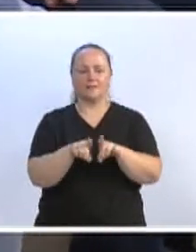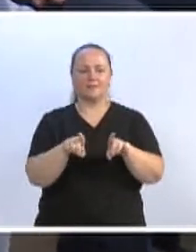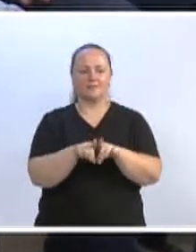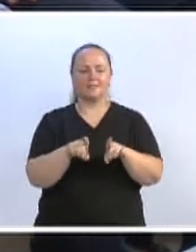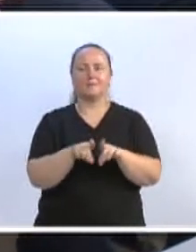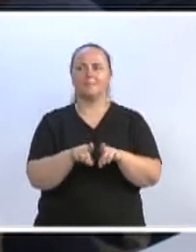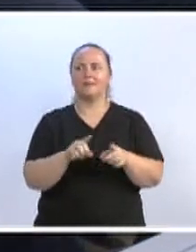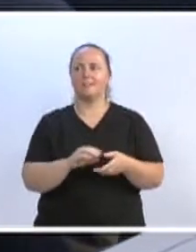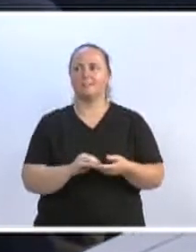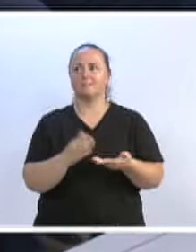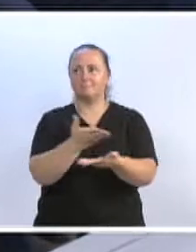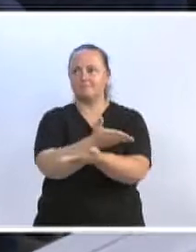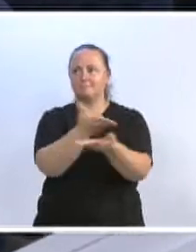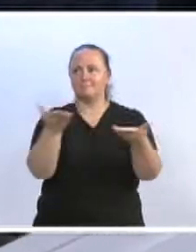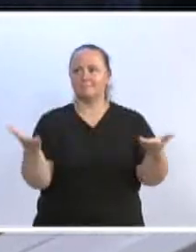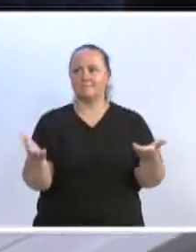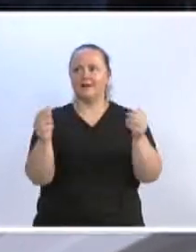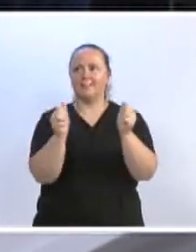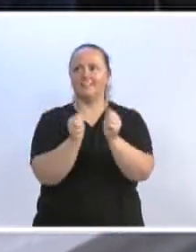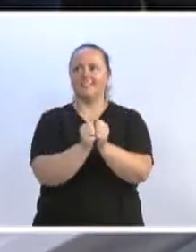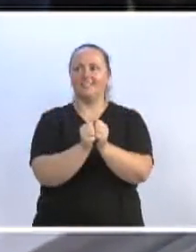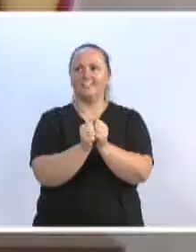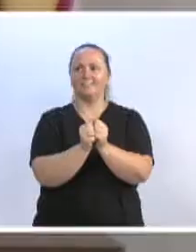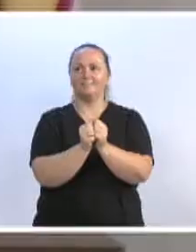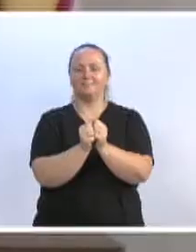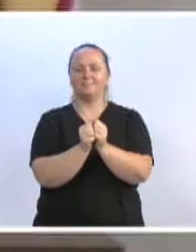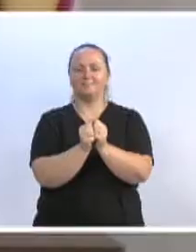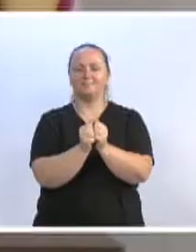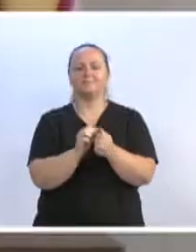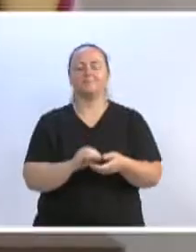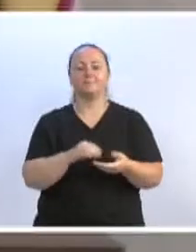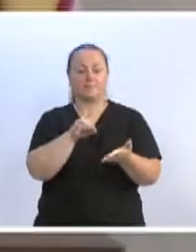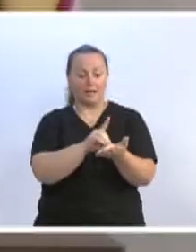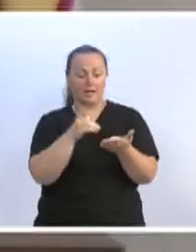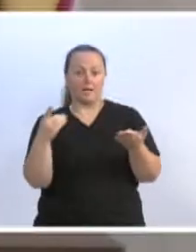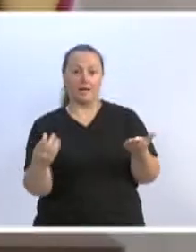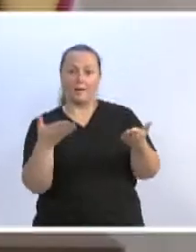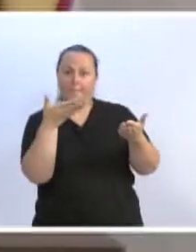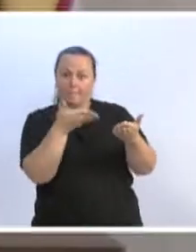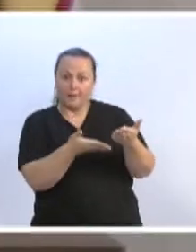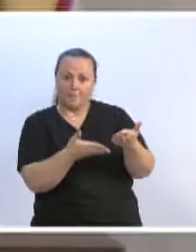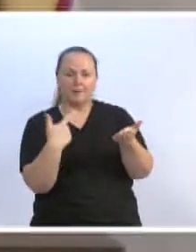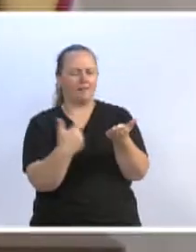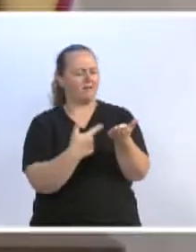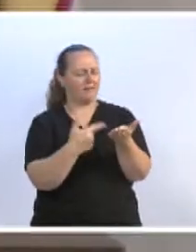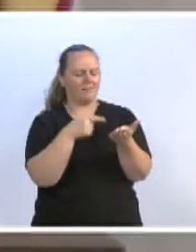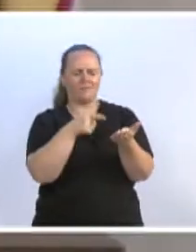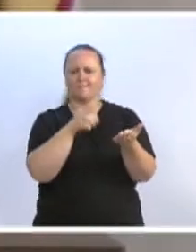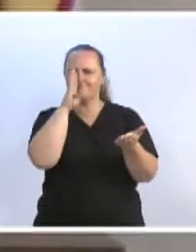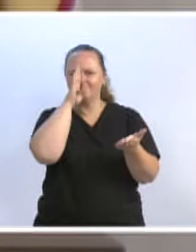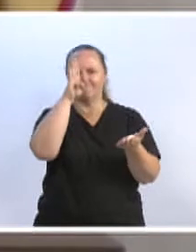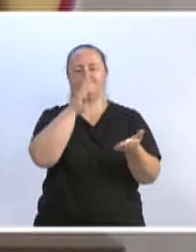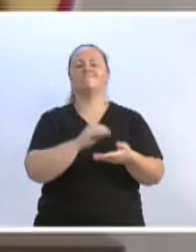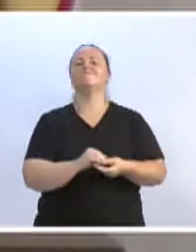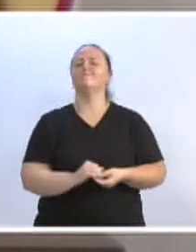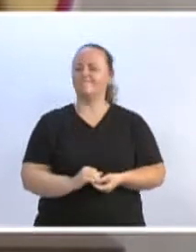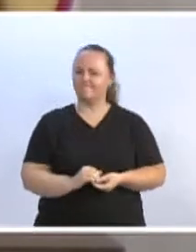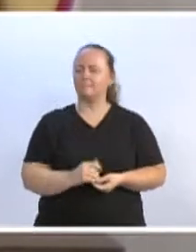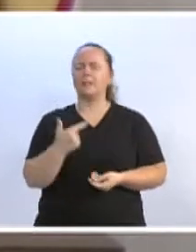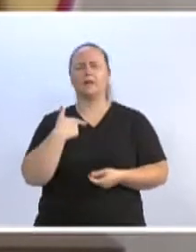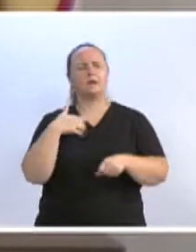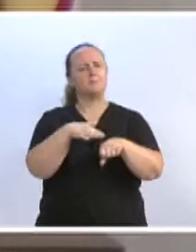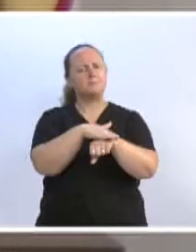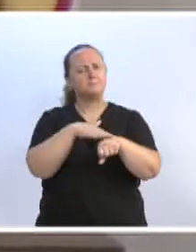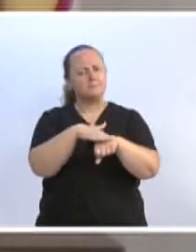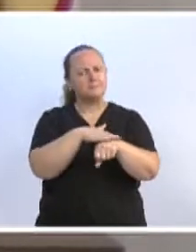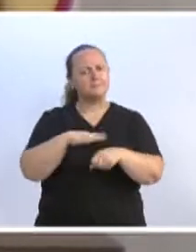assistem através da TV Legislativa. A Bíblia, como eu disse, é o livro dos livros. Eu estava comentando com o Dom Rafael,